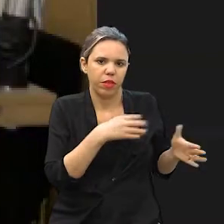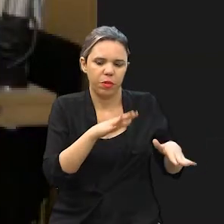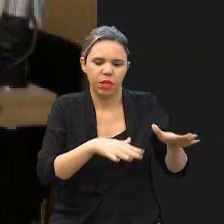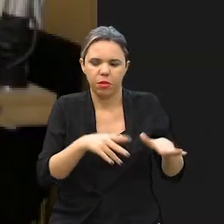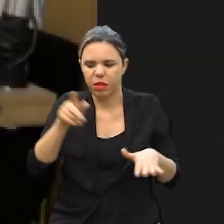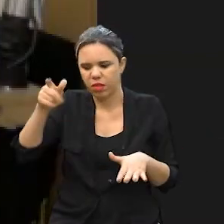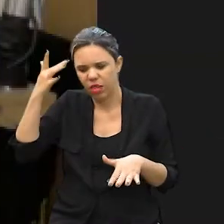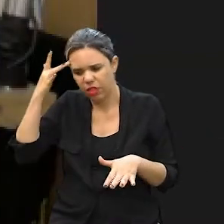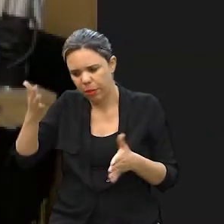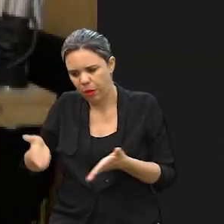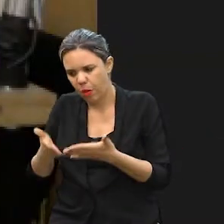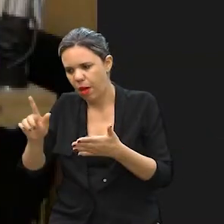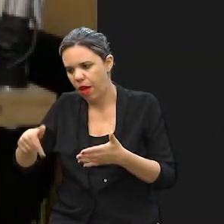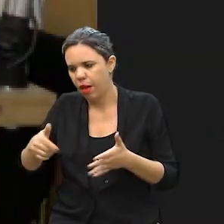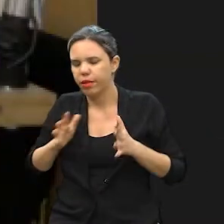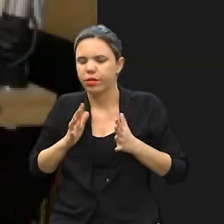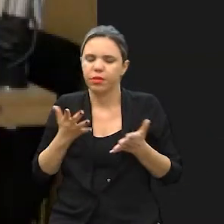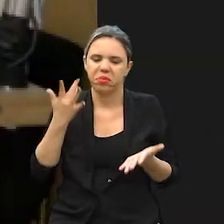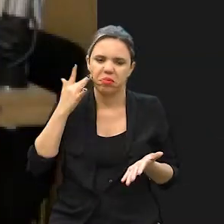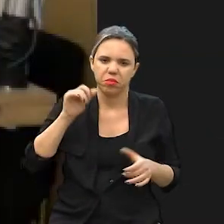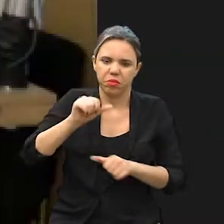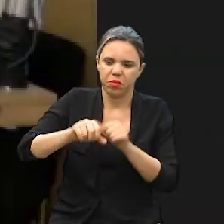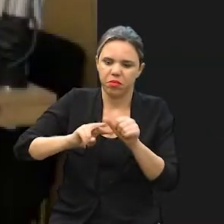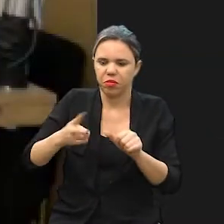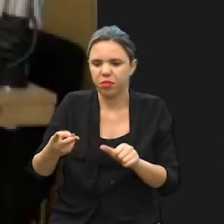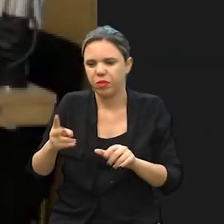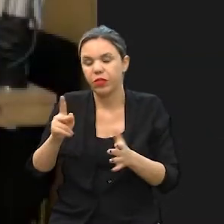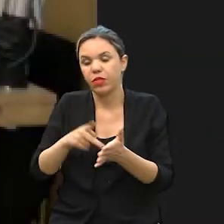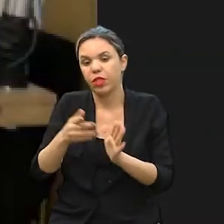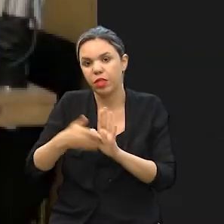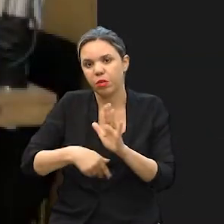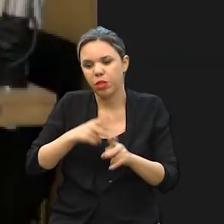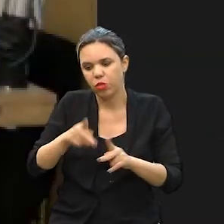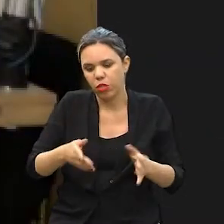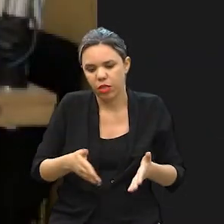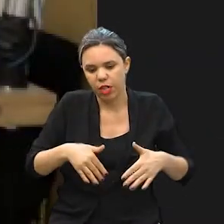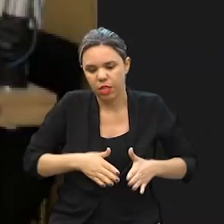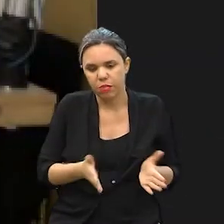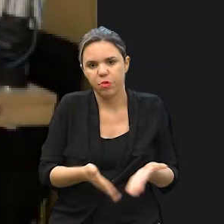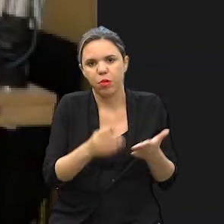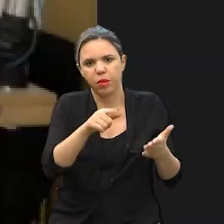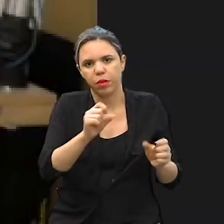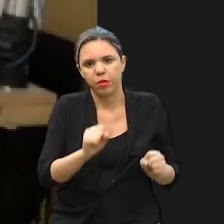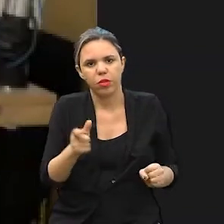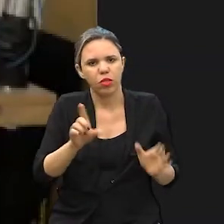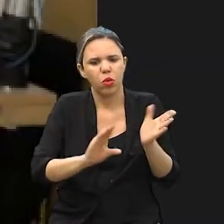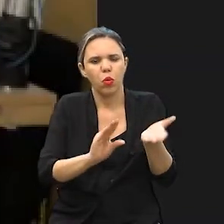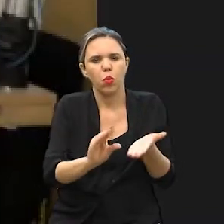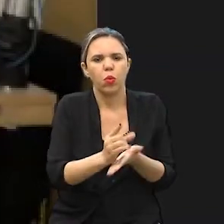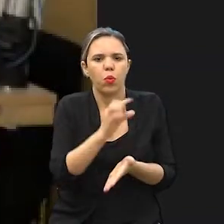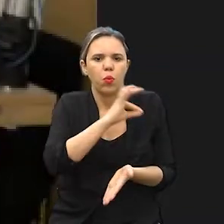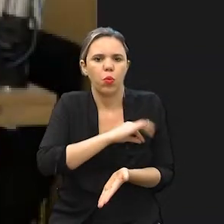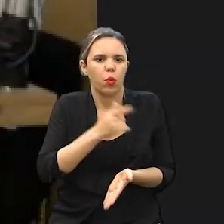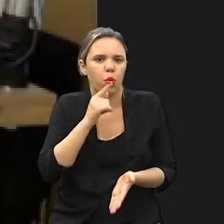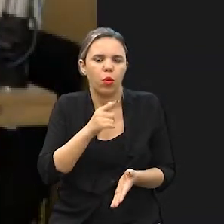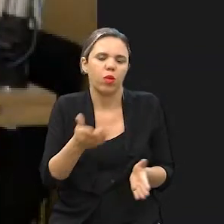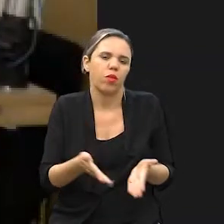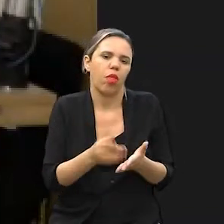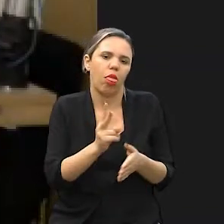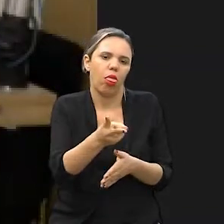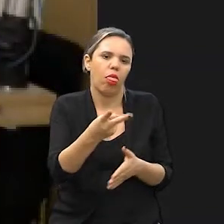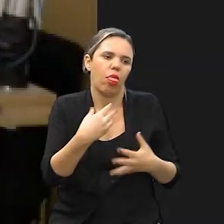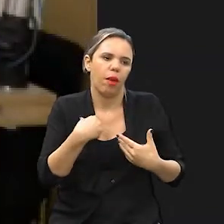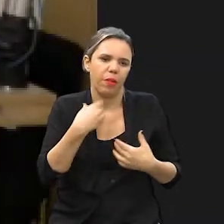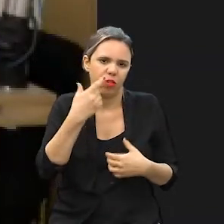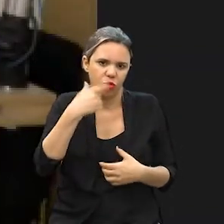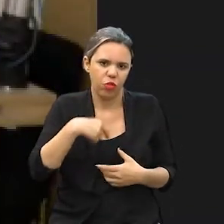E tem gente que acha que é pobre e é rico. E a verdade é que quando a pessoa nasce pobre, ela pode ganhar o dinheiro que for. Ela nunca sai da pobreza. A pobreza